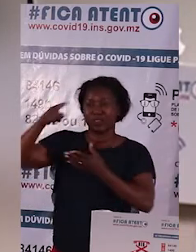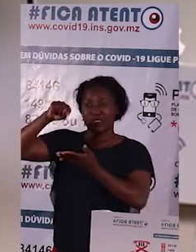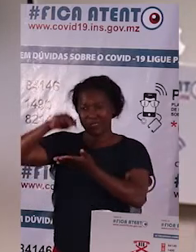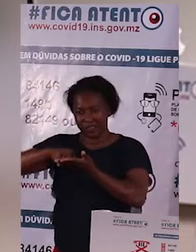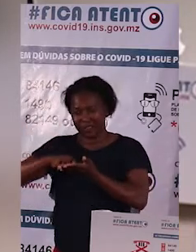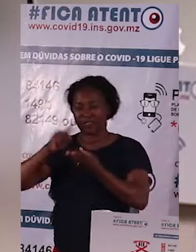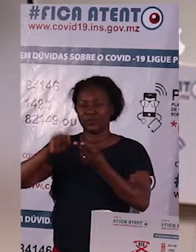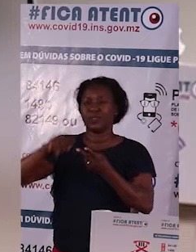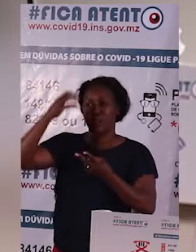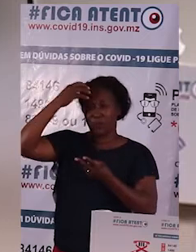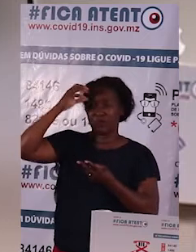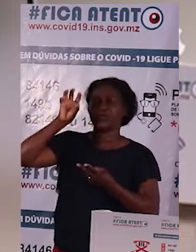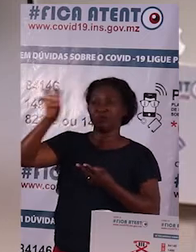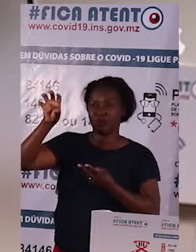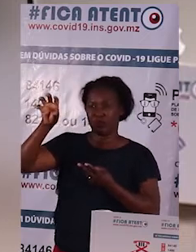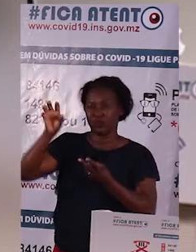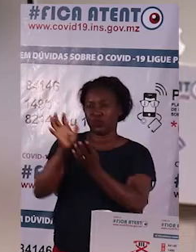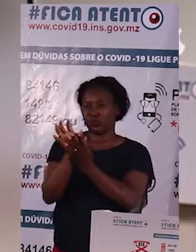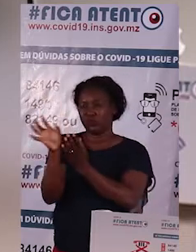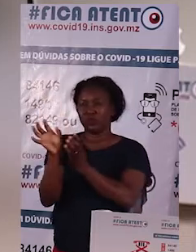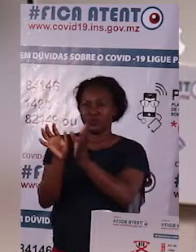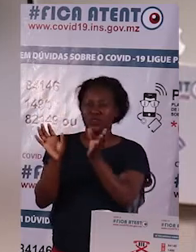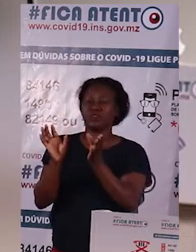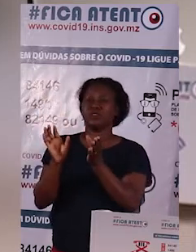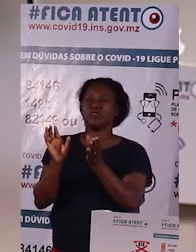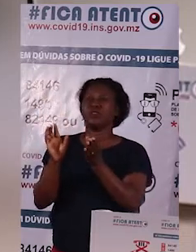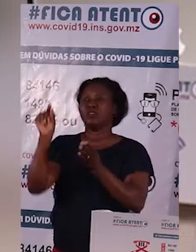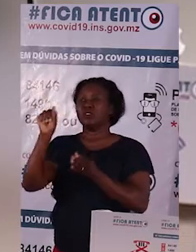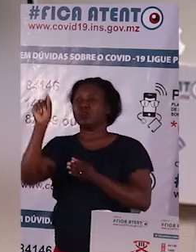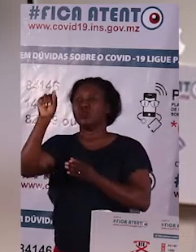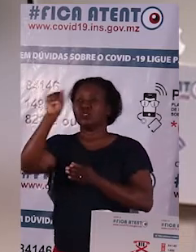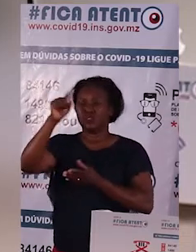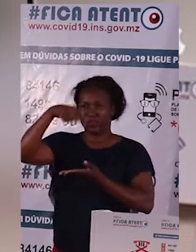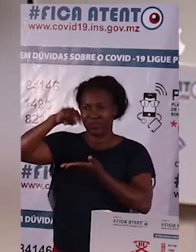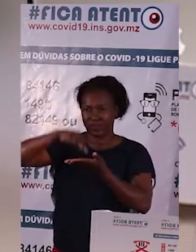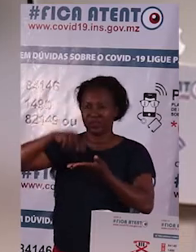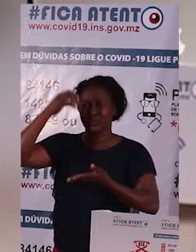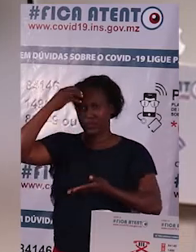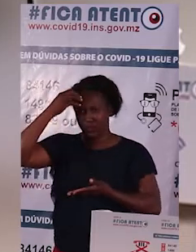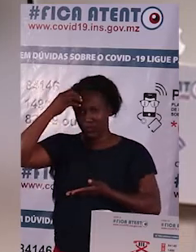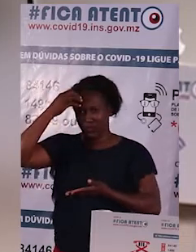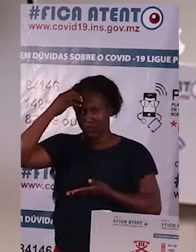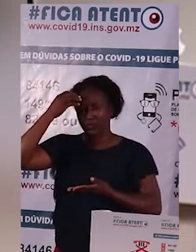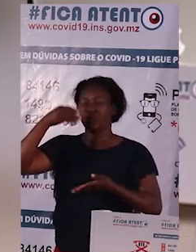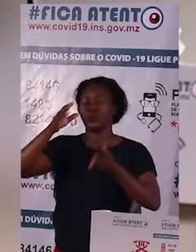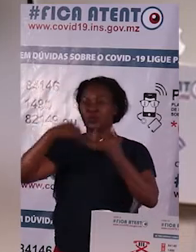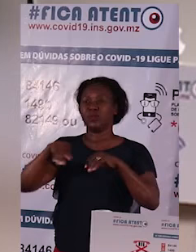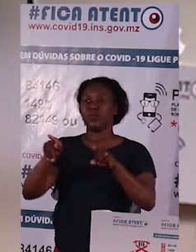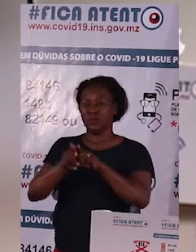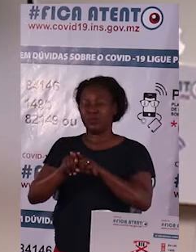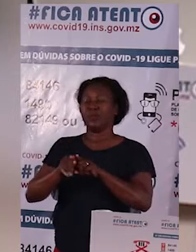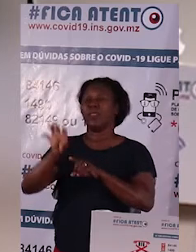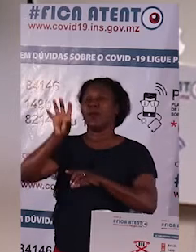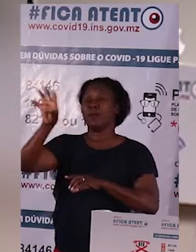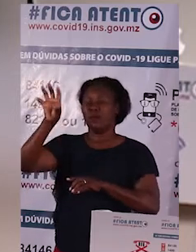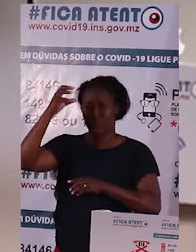Maputo e a sua distribuição pelos vários distritos urbanos da cidade de Maputo, e no caso da província de